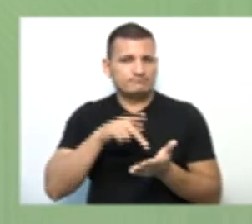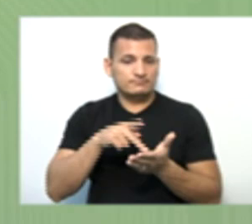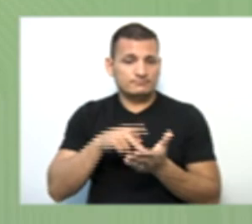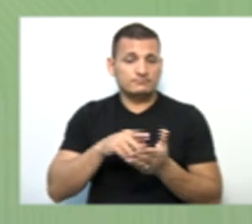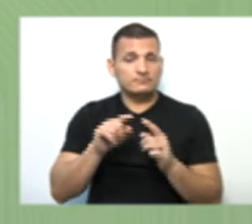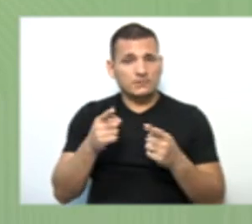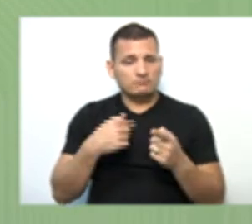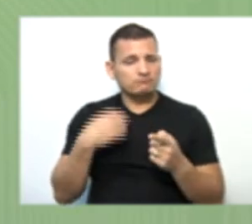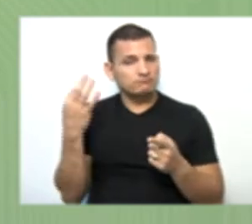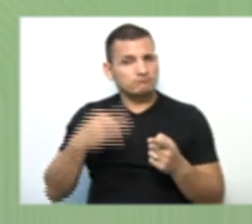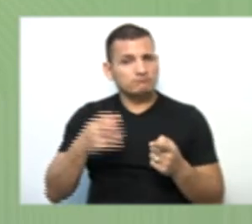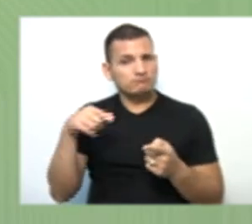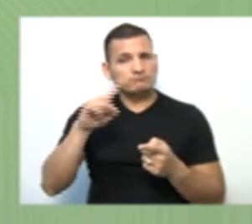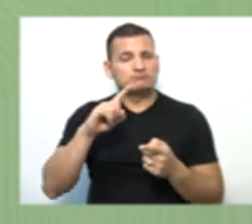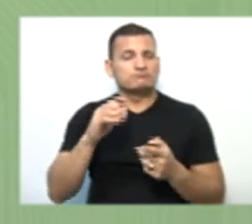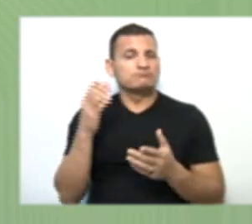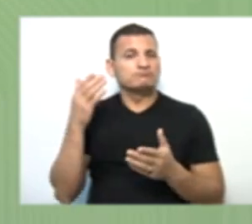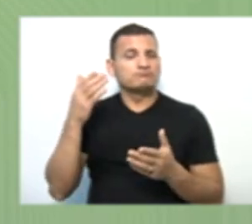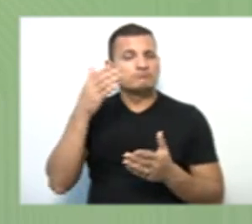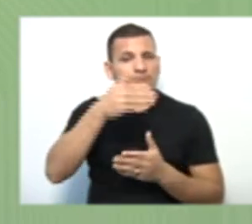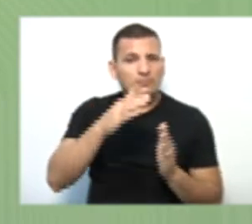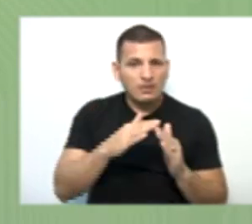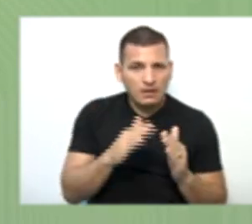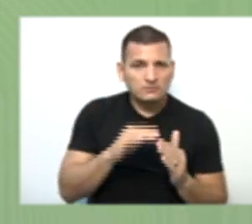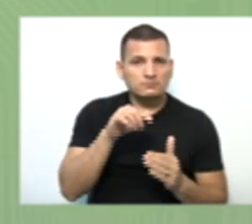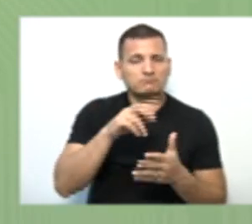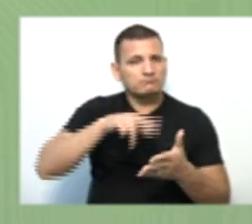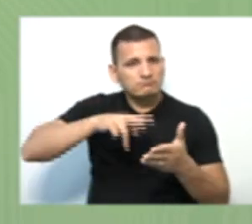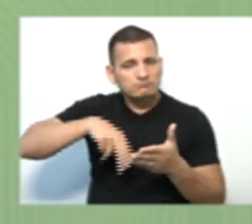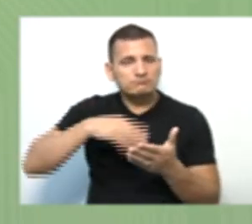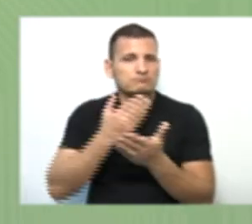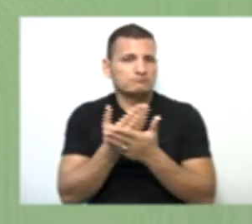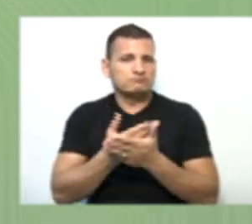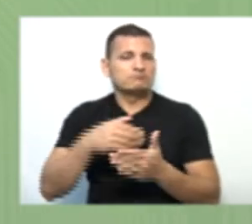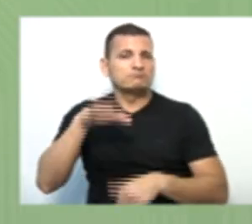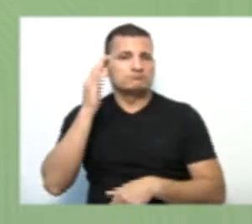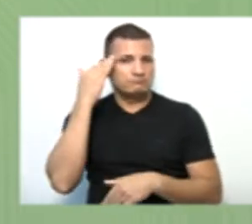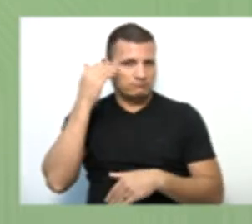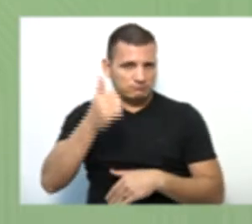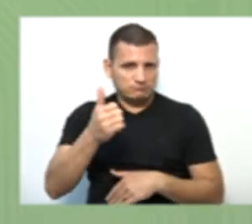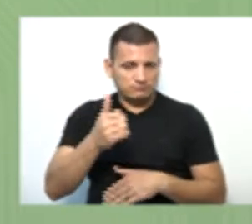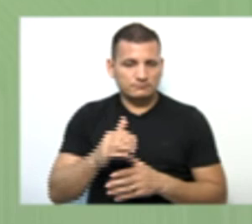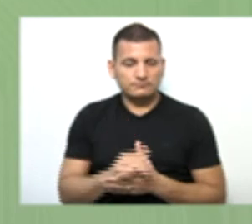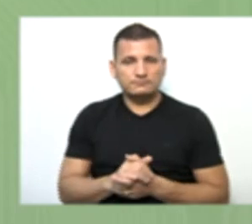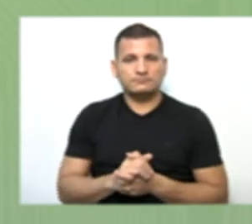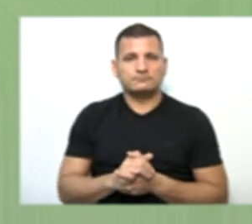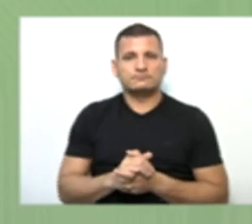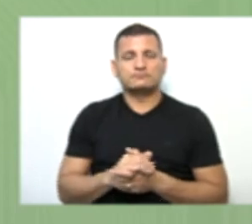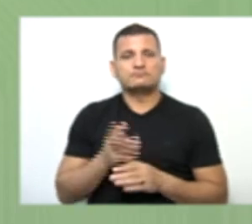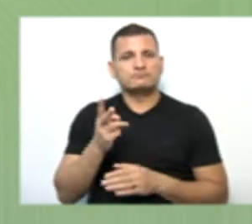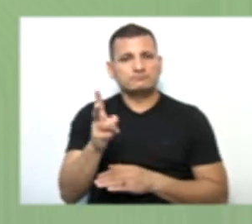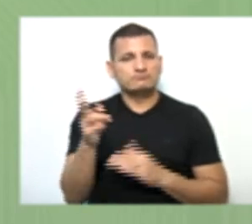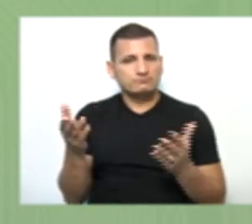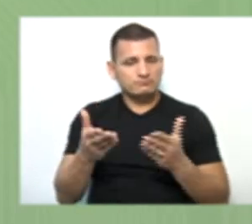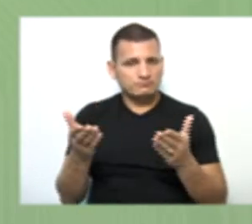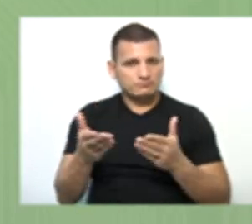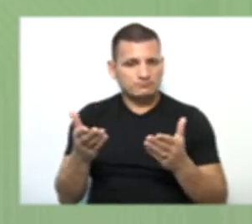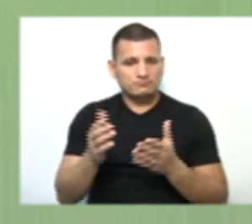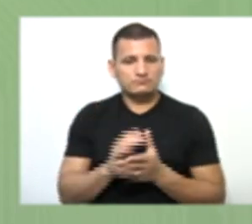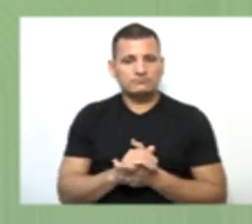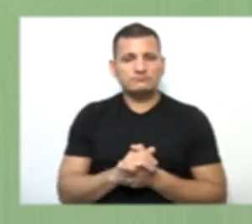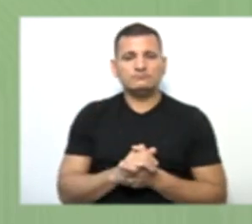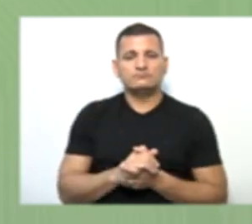tenho certeza que vocês vão chegar em casa, vão rever essa aula e vão entender um pouquinho mais. Mas vamos dar continuidade então.